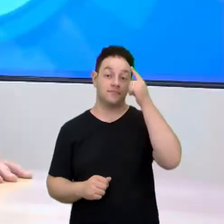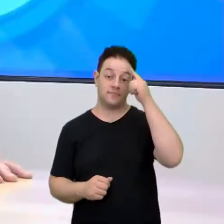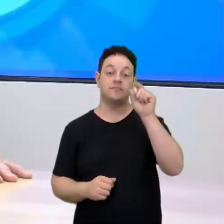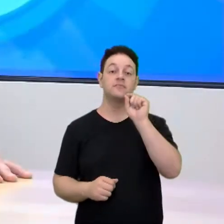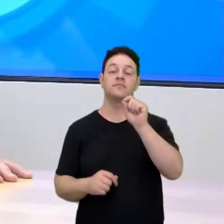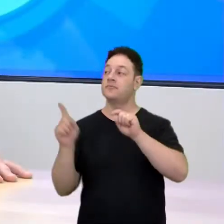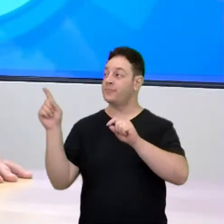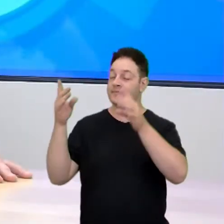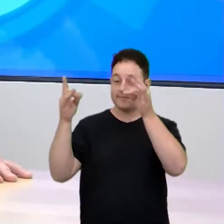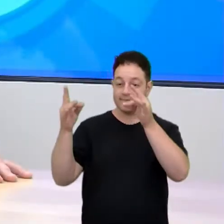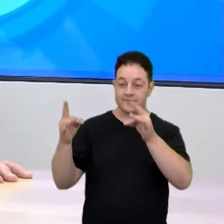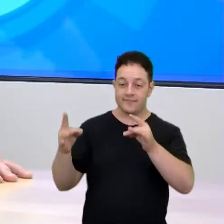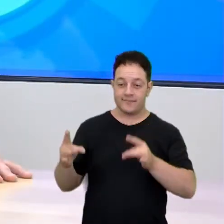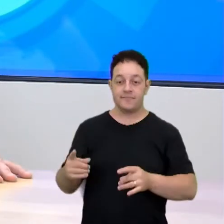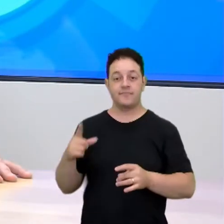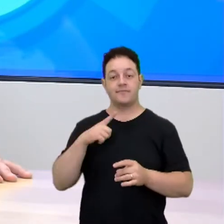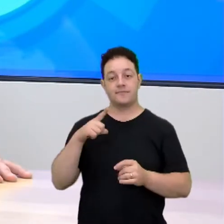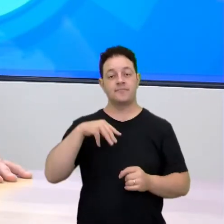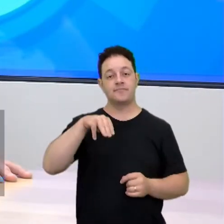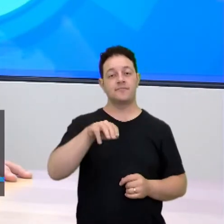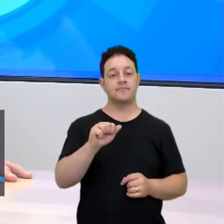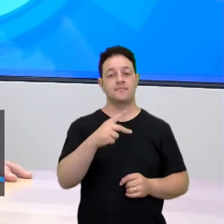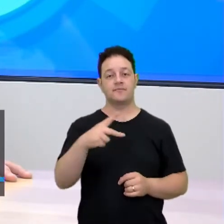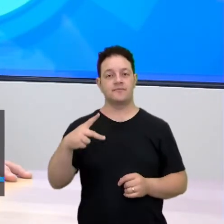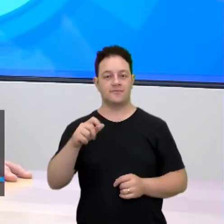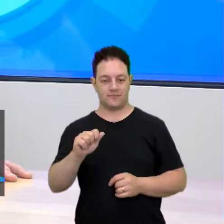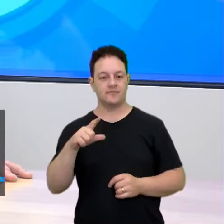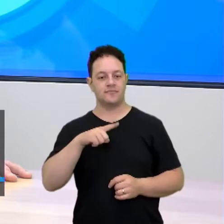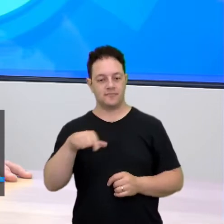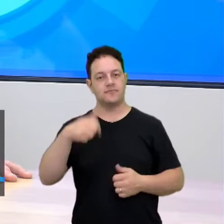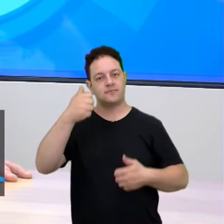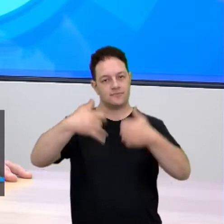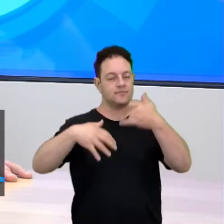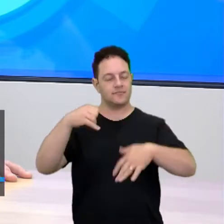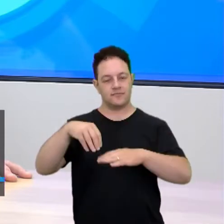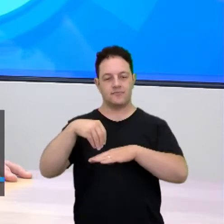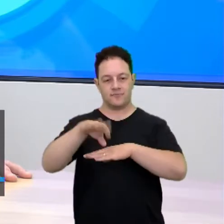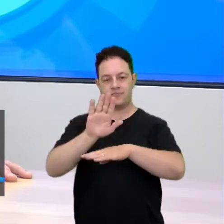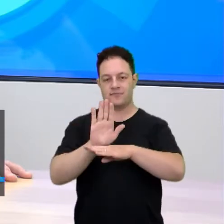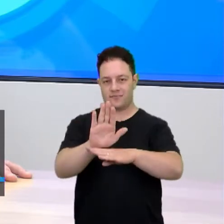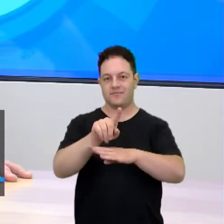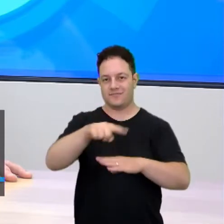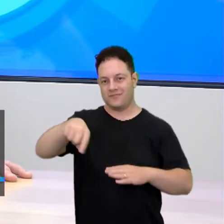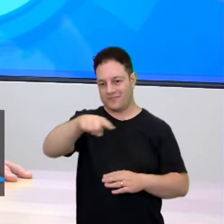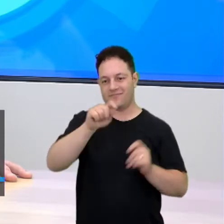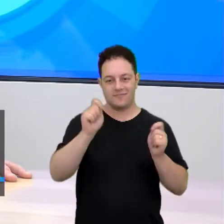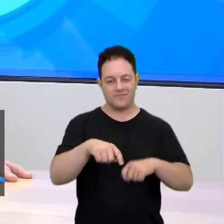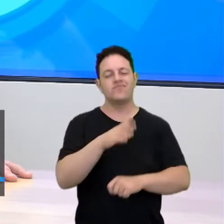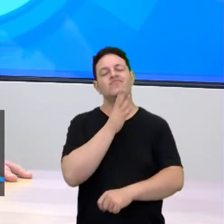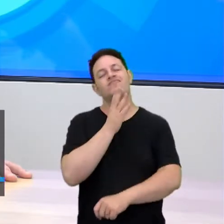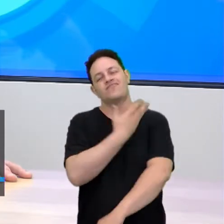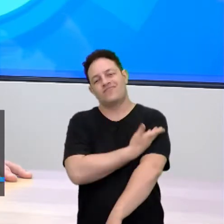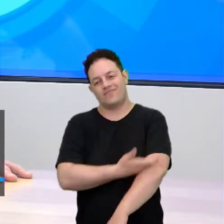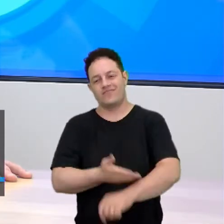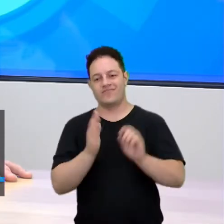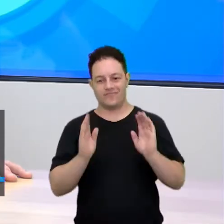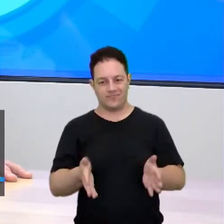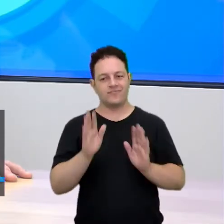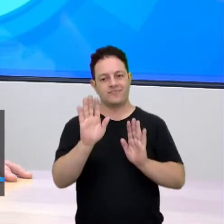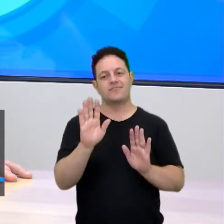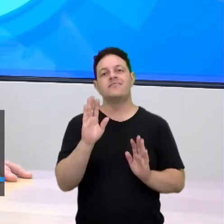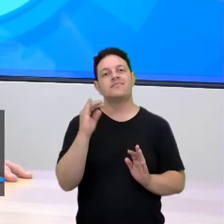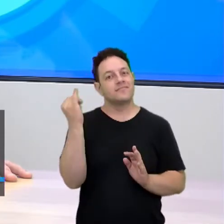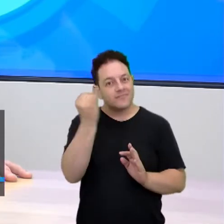descrição dessas habilidades estão no mapa, desse nosso aprofundamento, Vocês já estão habituados, Mas não custa